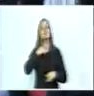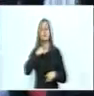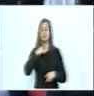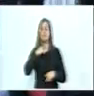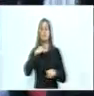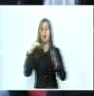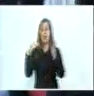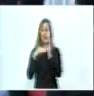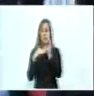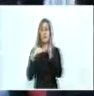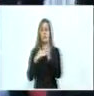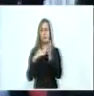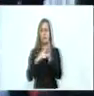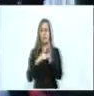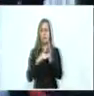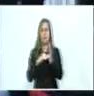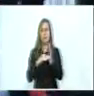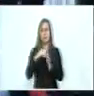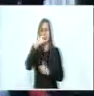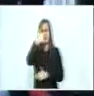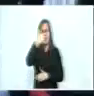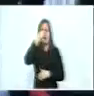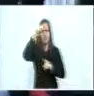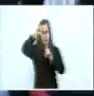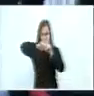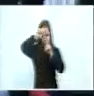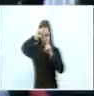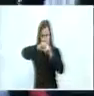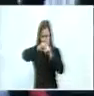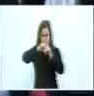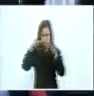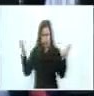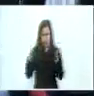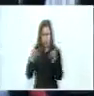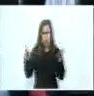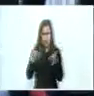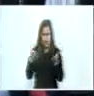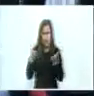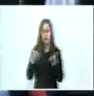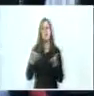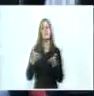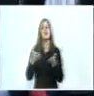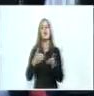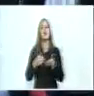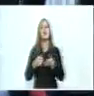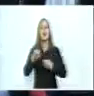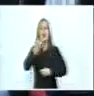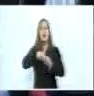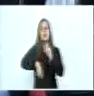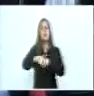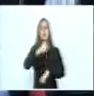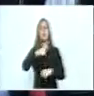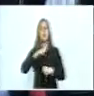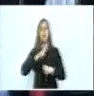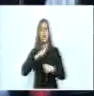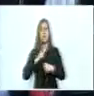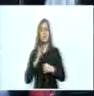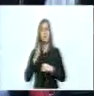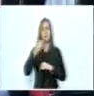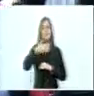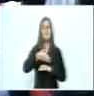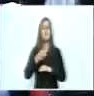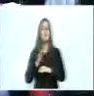Finalmente, salientamos que nesses 20 meses de atual administração, tivemos que reintroduzir